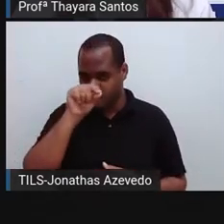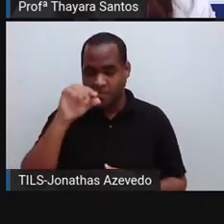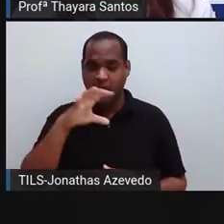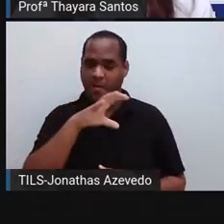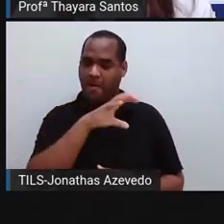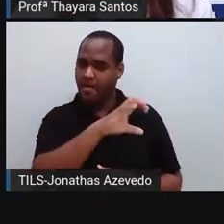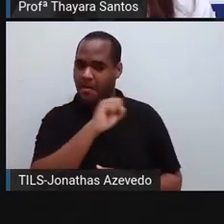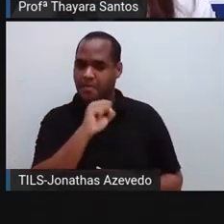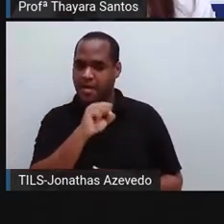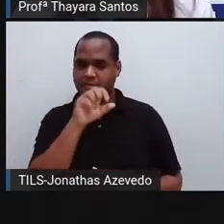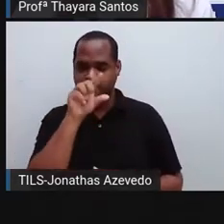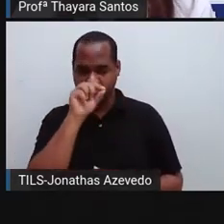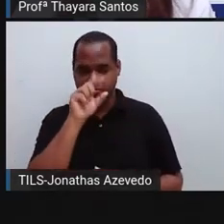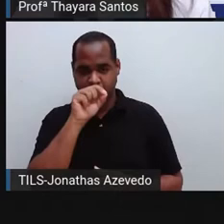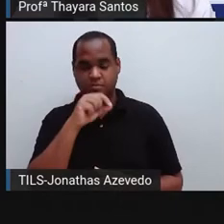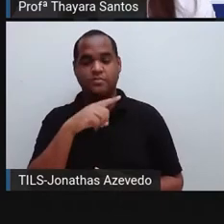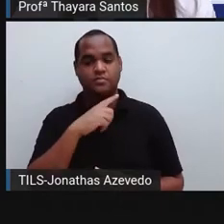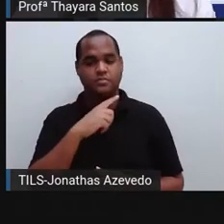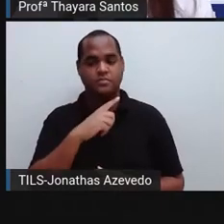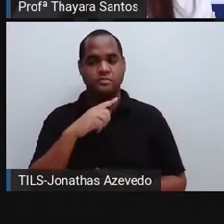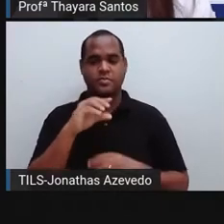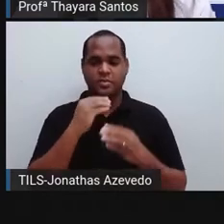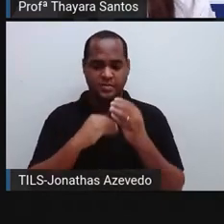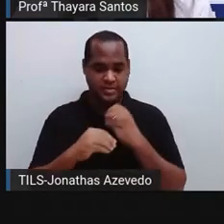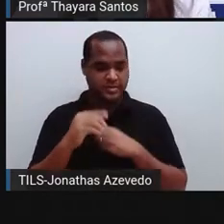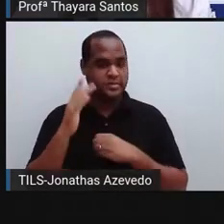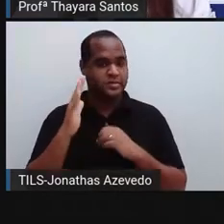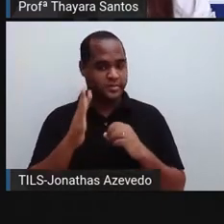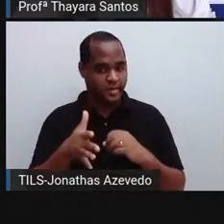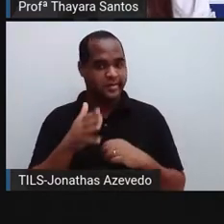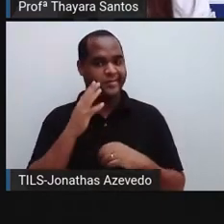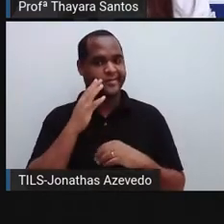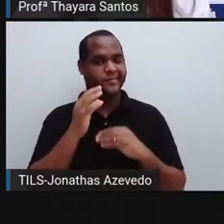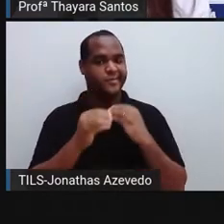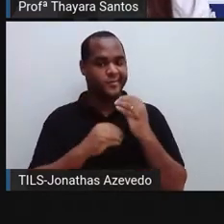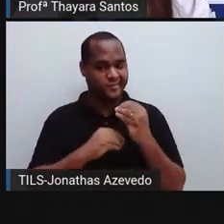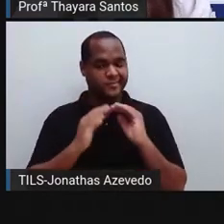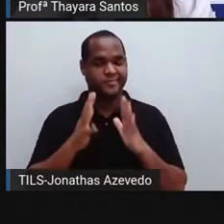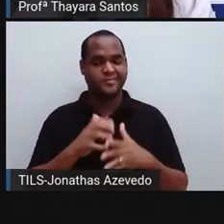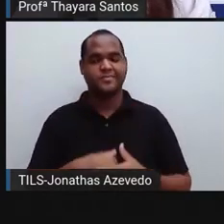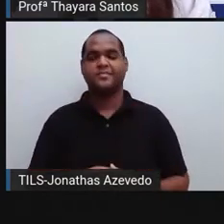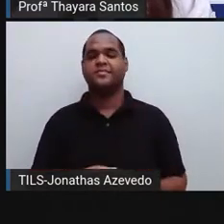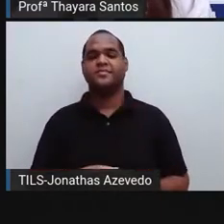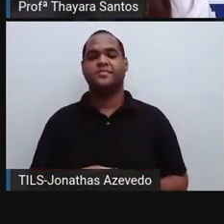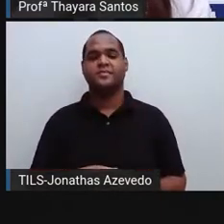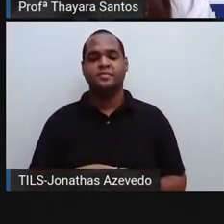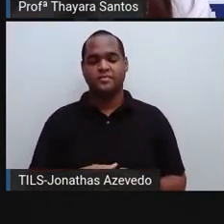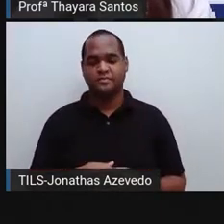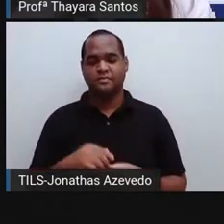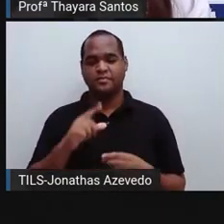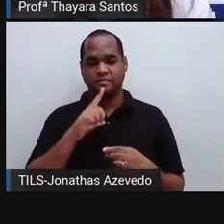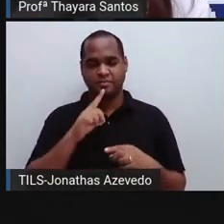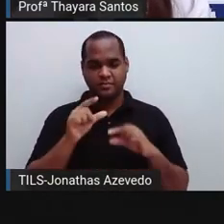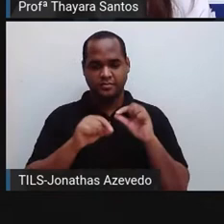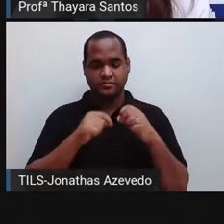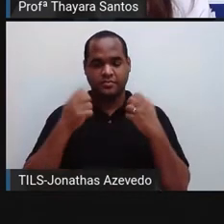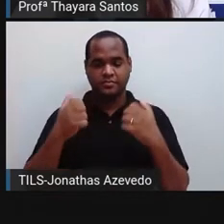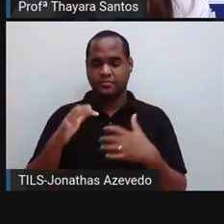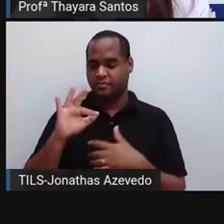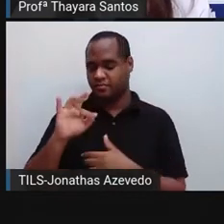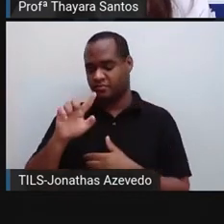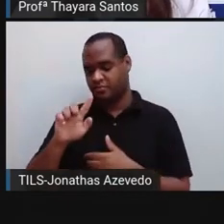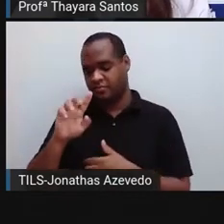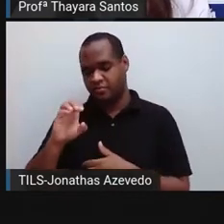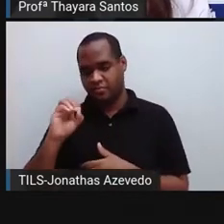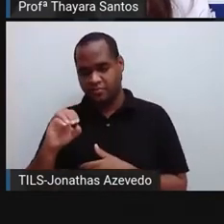porque ele já se alimentou do pássaro que tinha comido o gafanhoto, que tinha comido a grama. E os fungos e as bactérias que estão